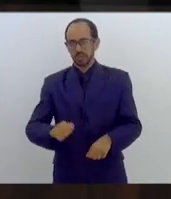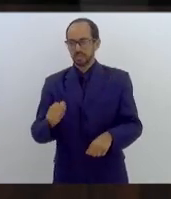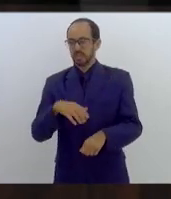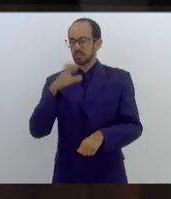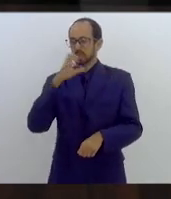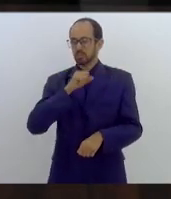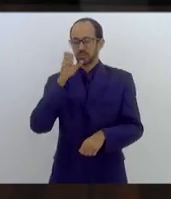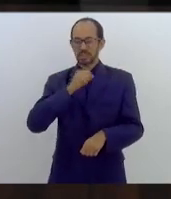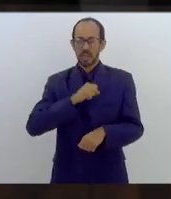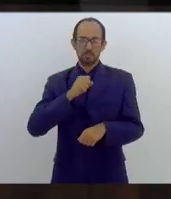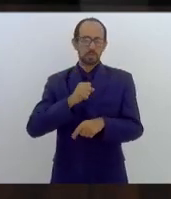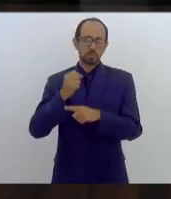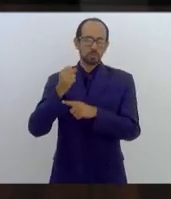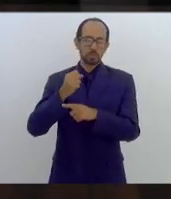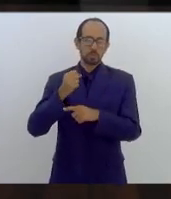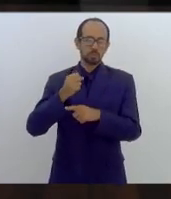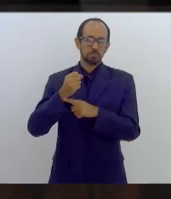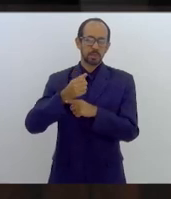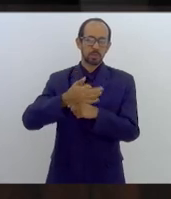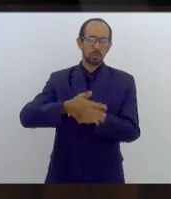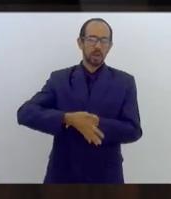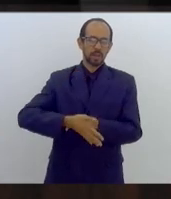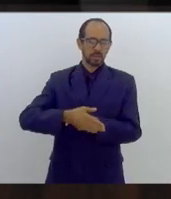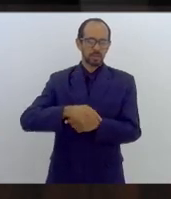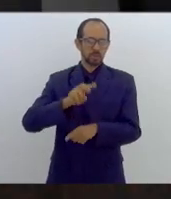e 2 e alguma coisa da manhã, salvo engano,